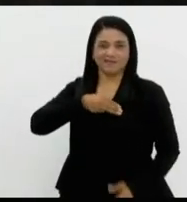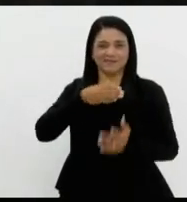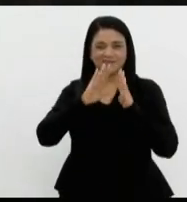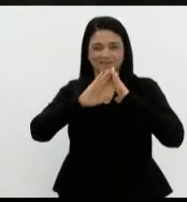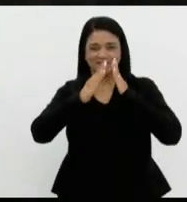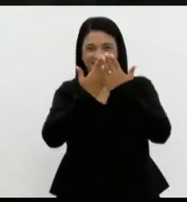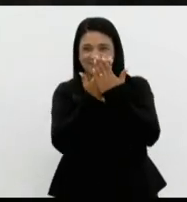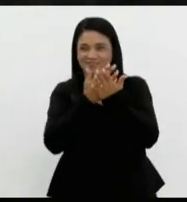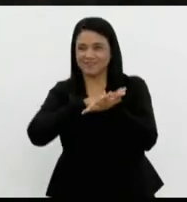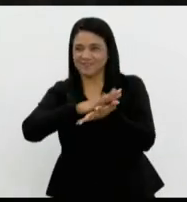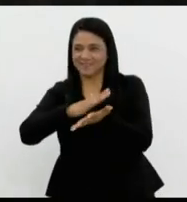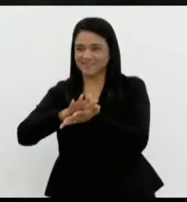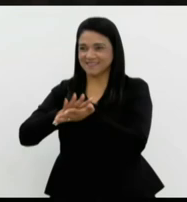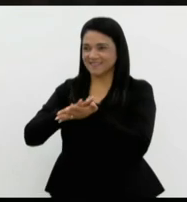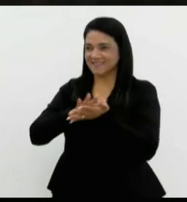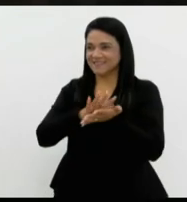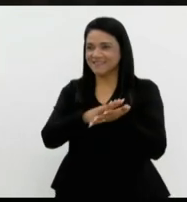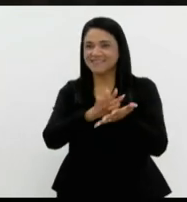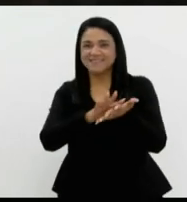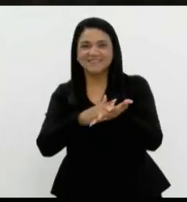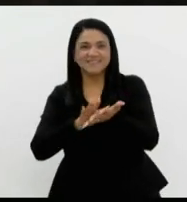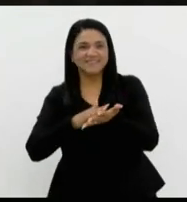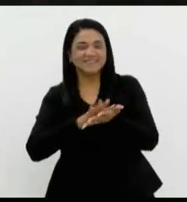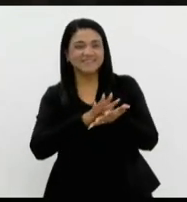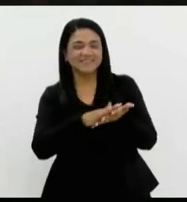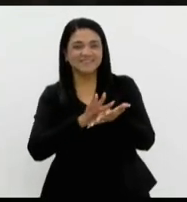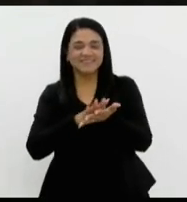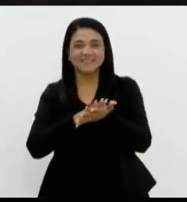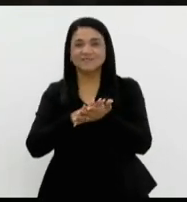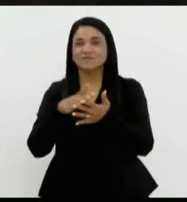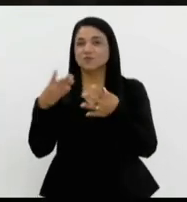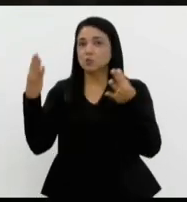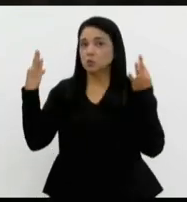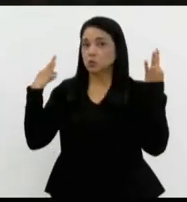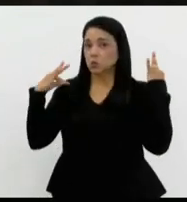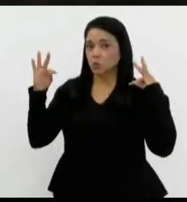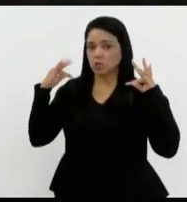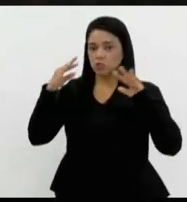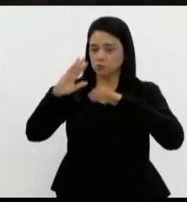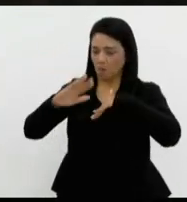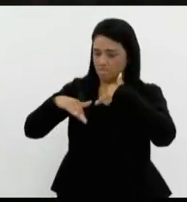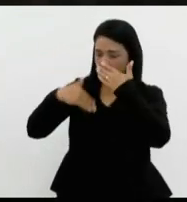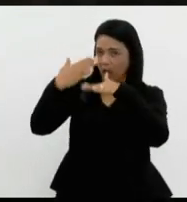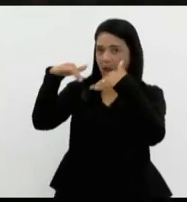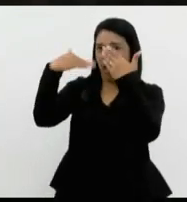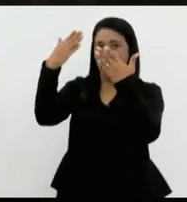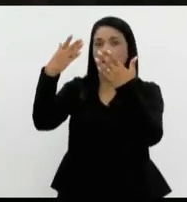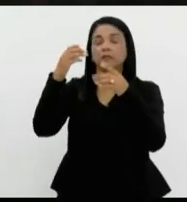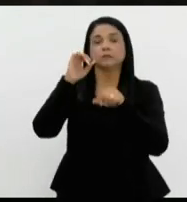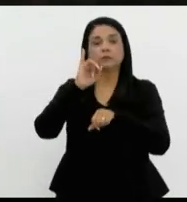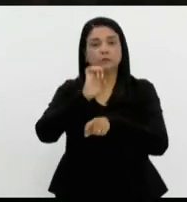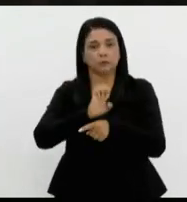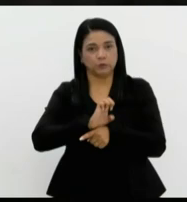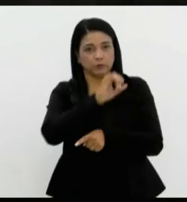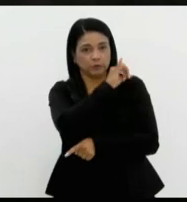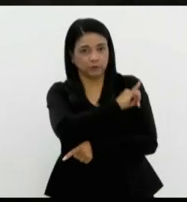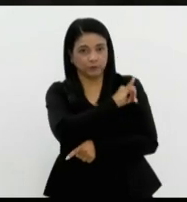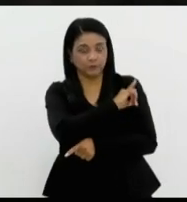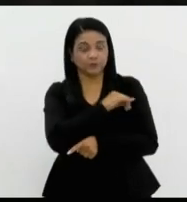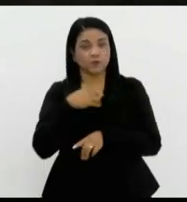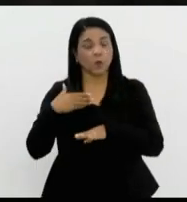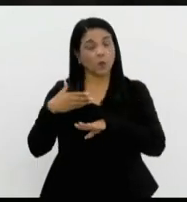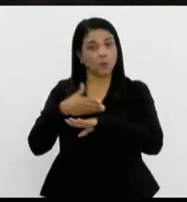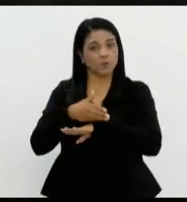samba, que são grandes indutoras do turismo nesse estado do Rio. Participei